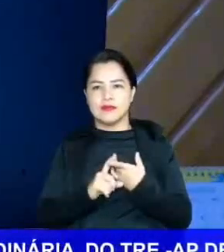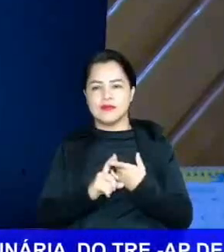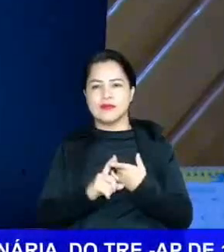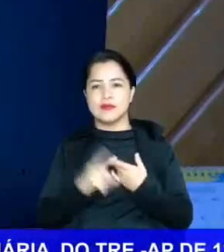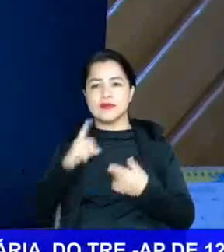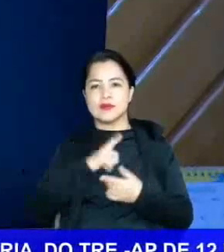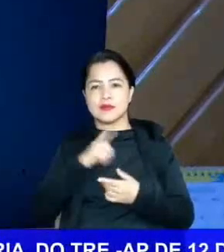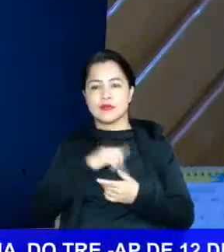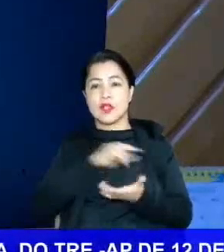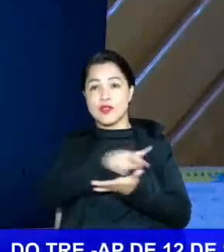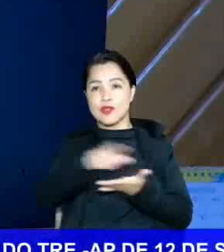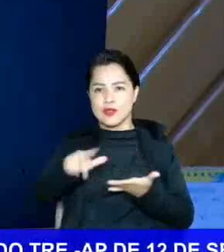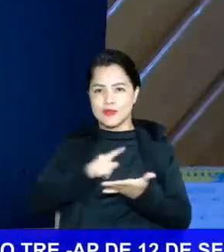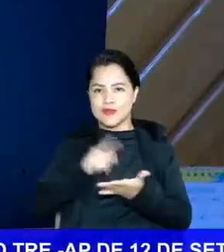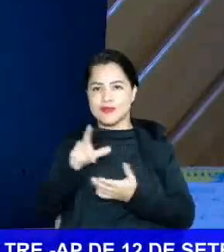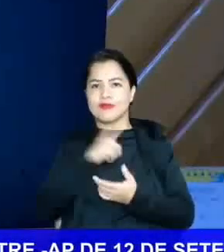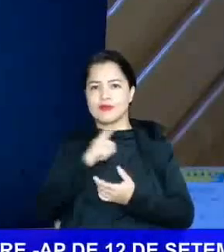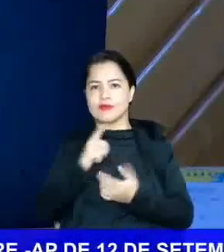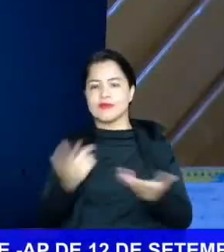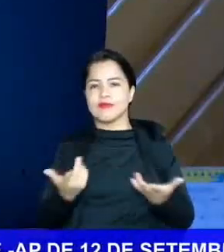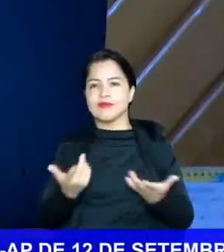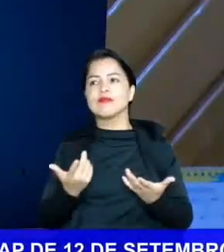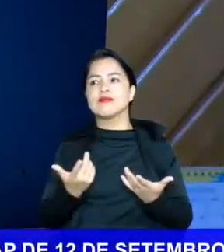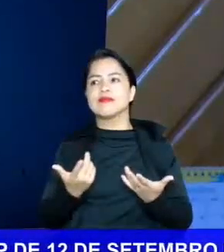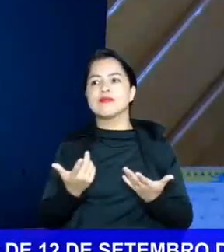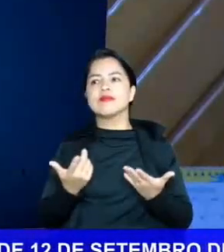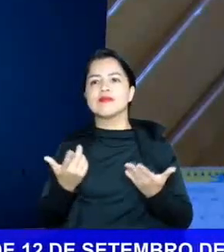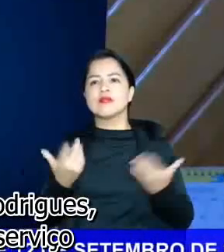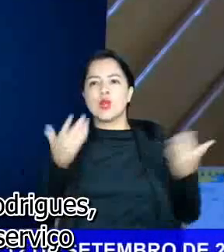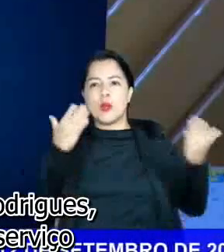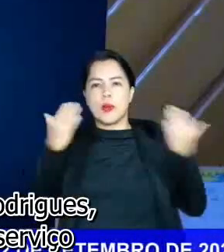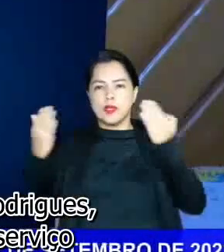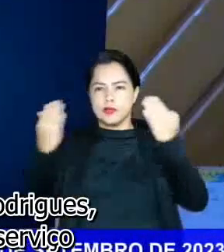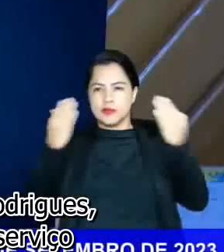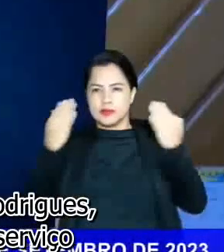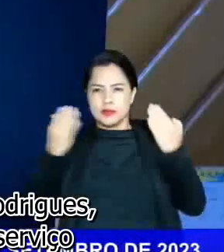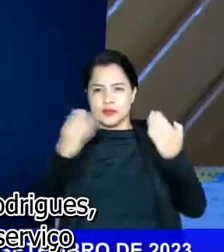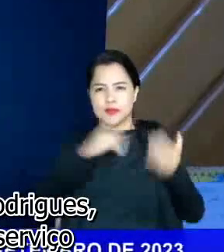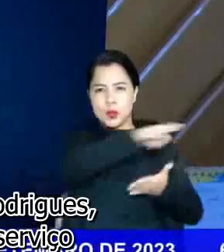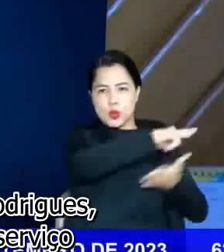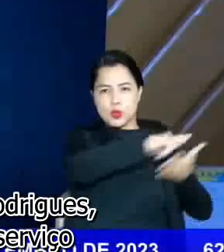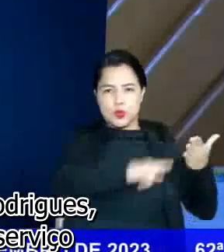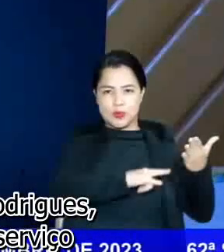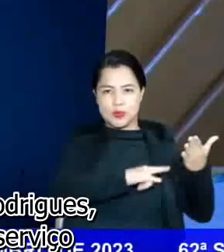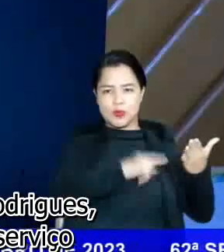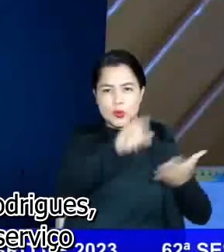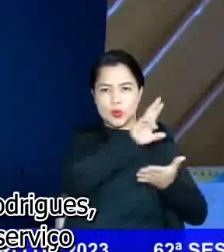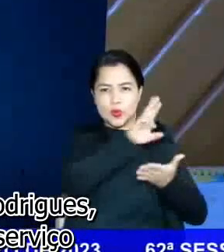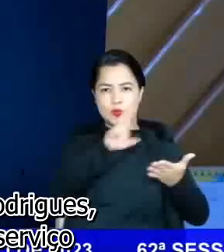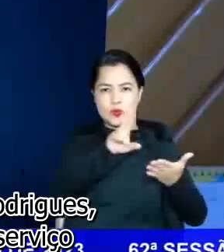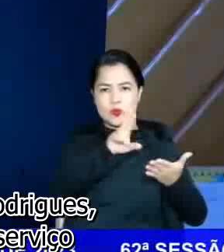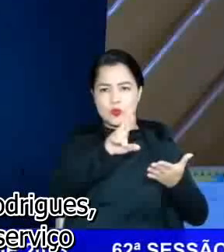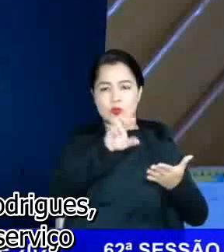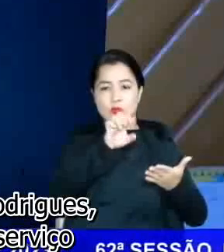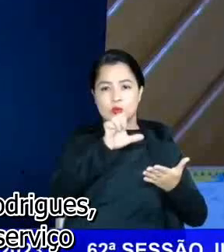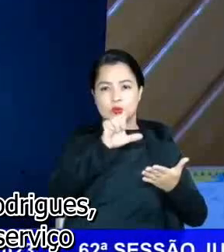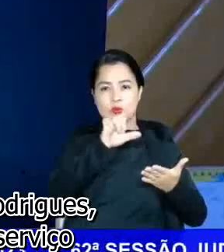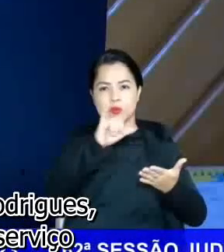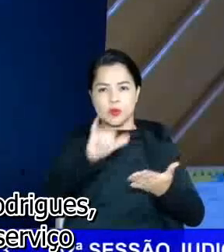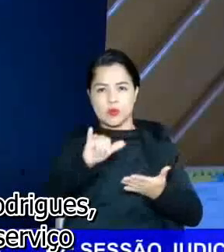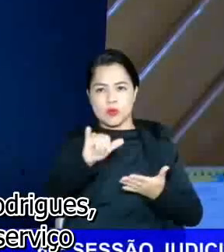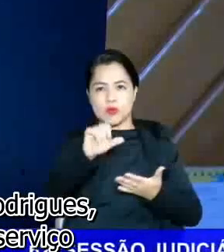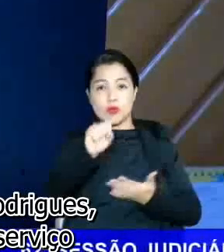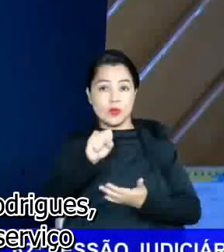há uma discrepância entre a nota fiscal, que está no nome de I dos Santos